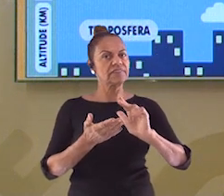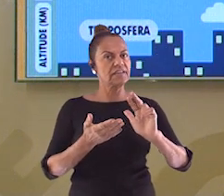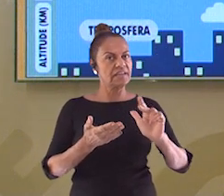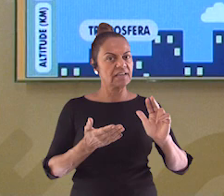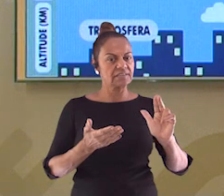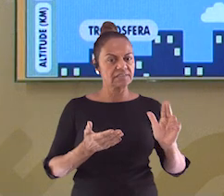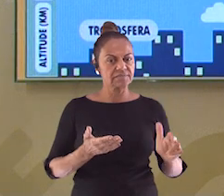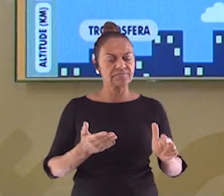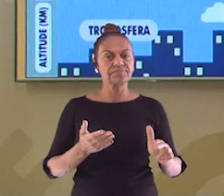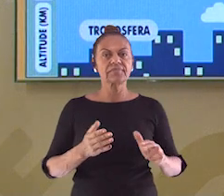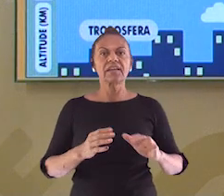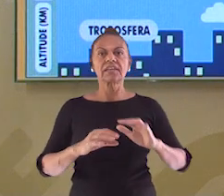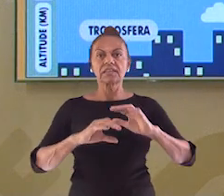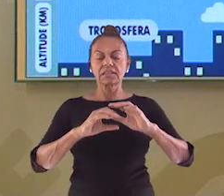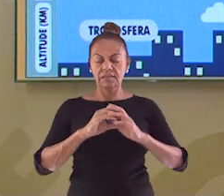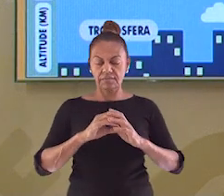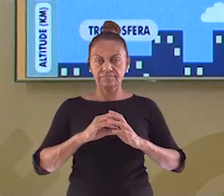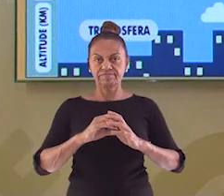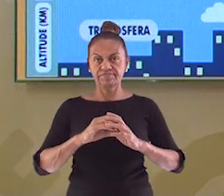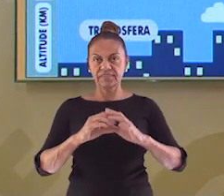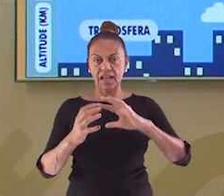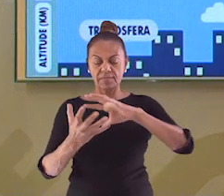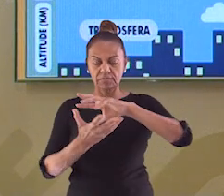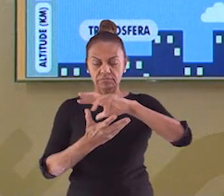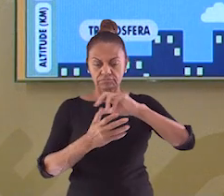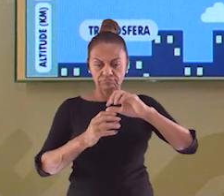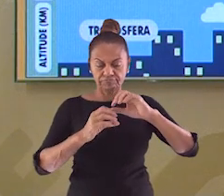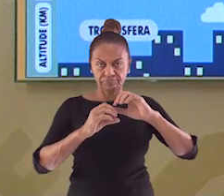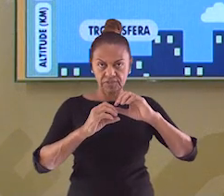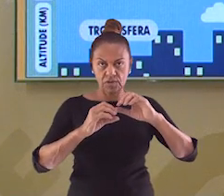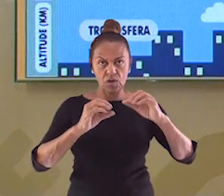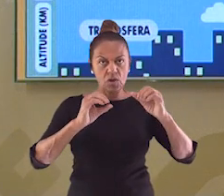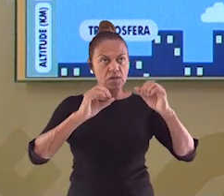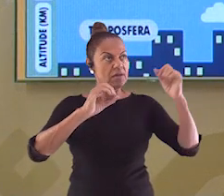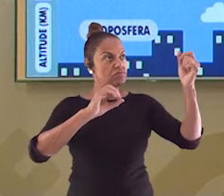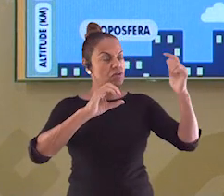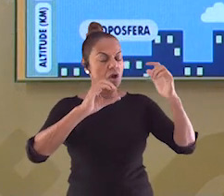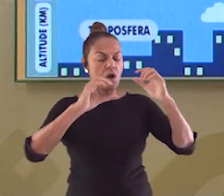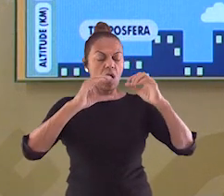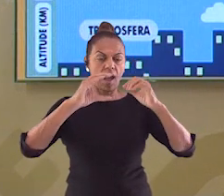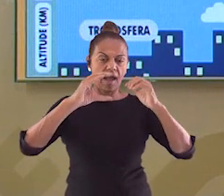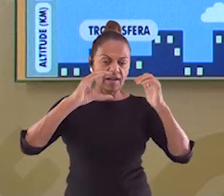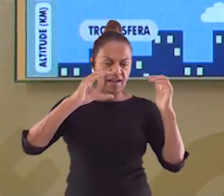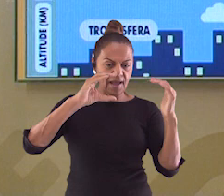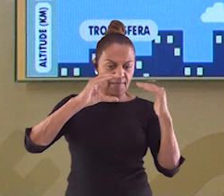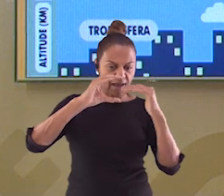camada de ozônio se encontra na estratosfera, a cerca de